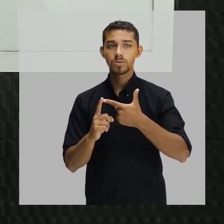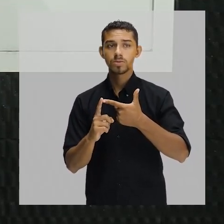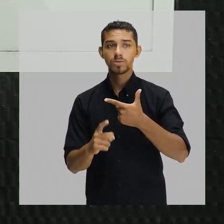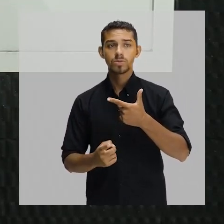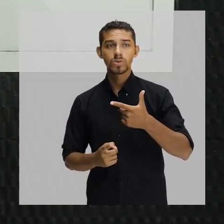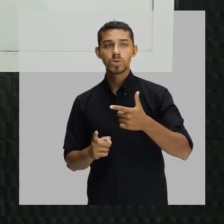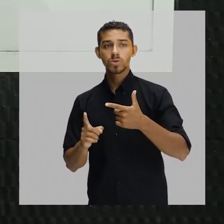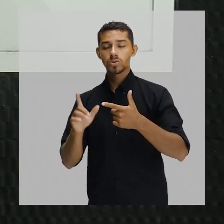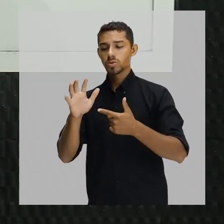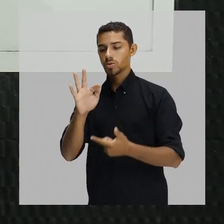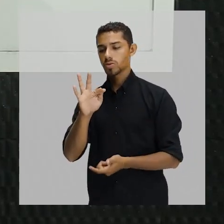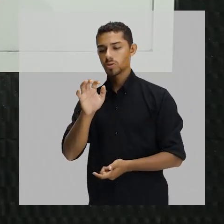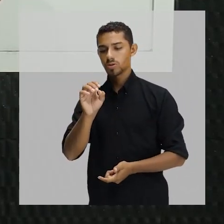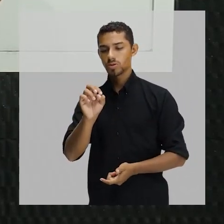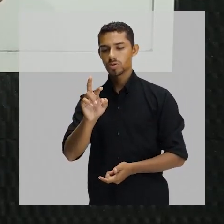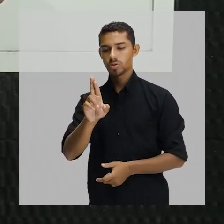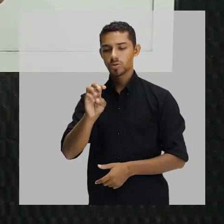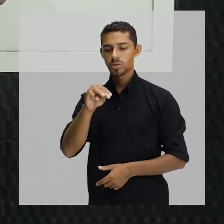conhecimento.